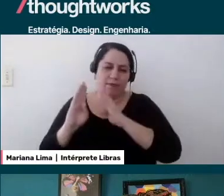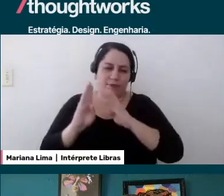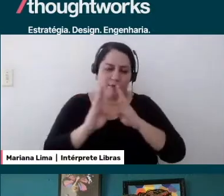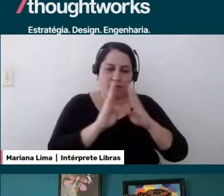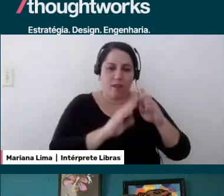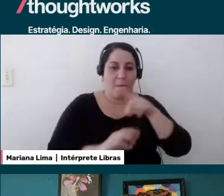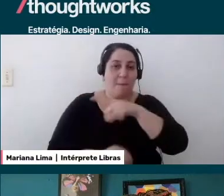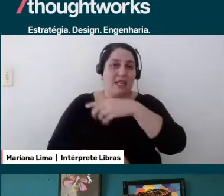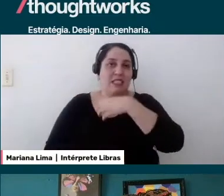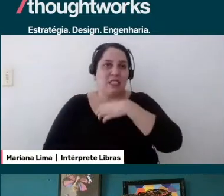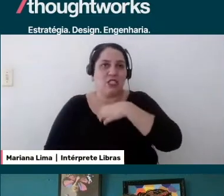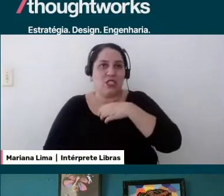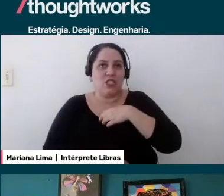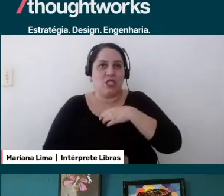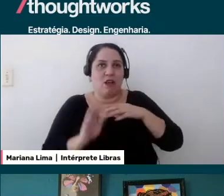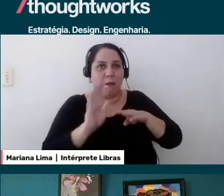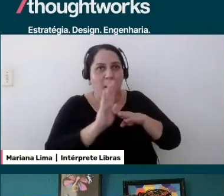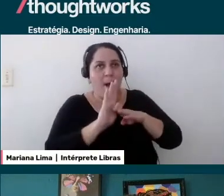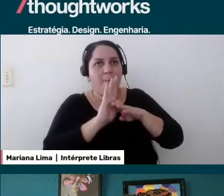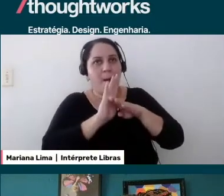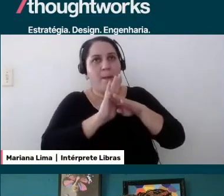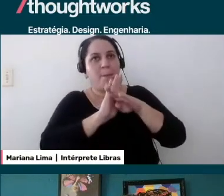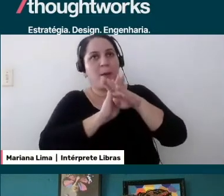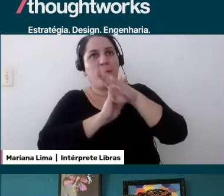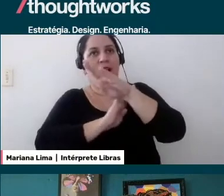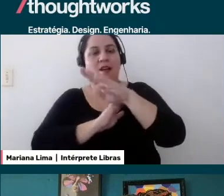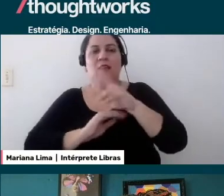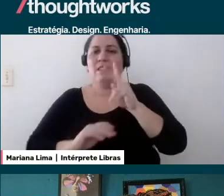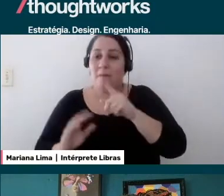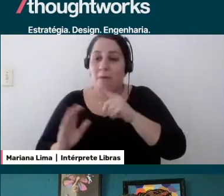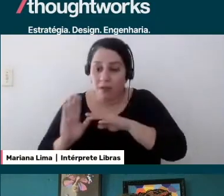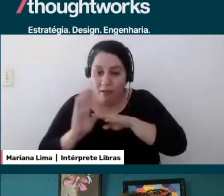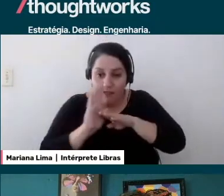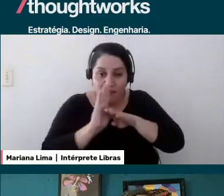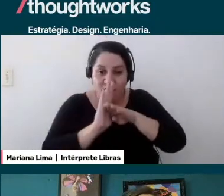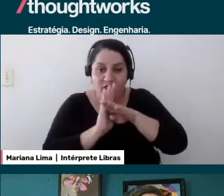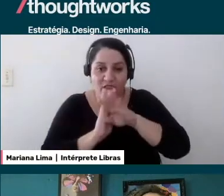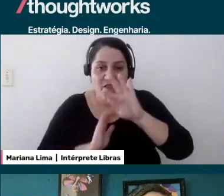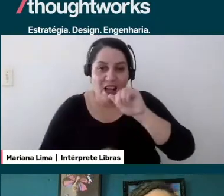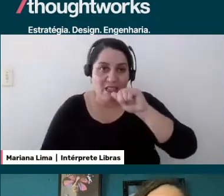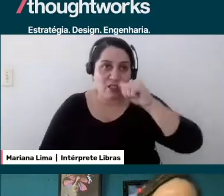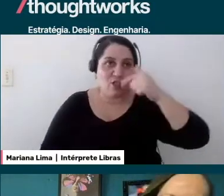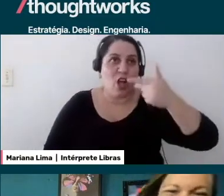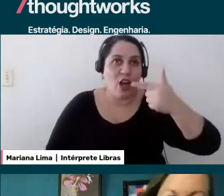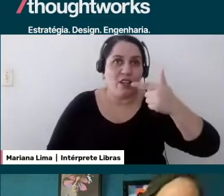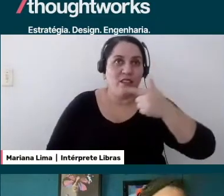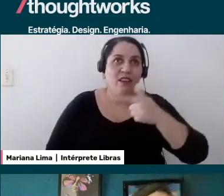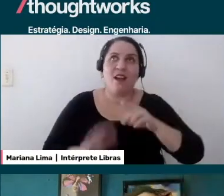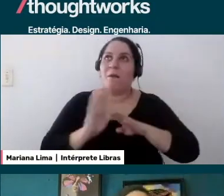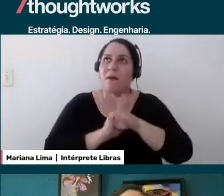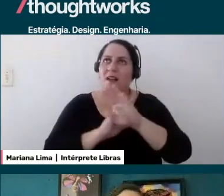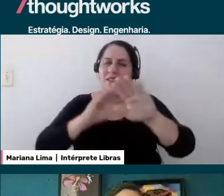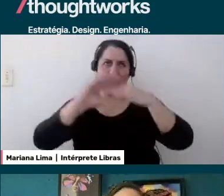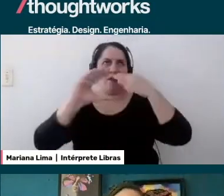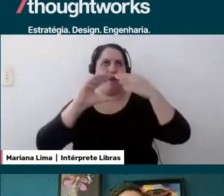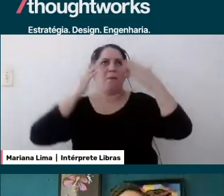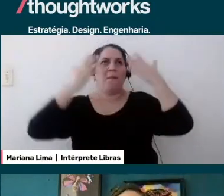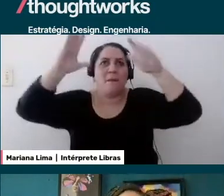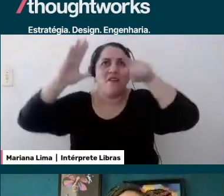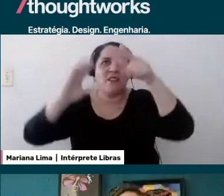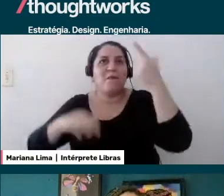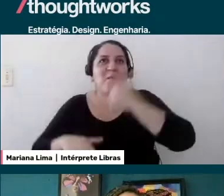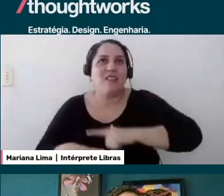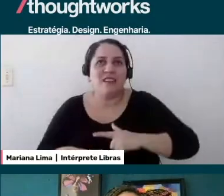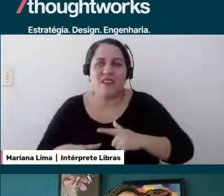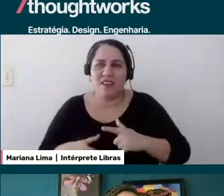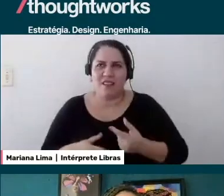sentimento de avanço. Então, você coloca o nome lá e fala assim, parabéns, uhul, você passou para a próxima fase. E aí você colocou o e-mail, parabéns, uhul. E aí tem gente que às